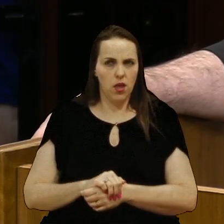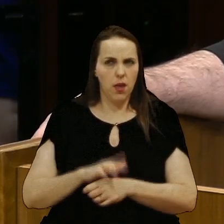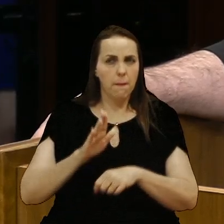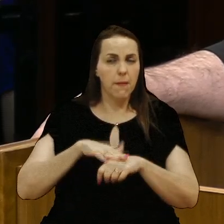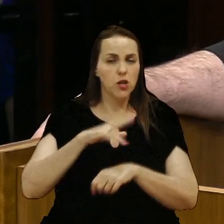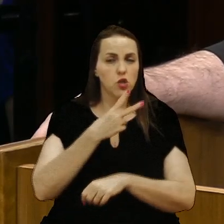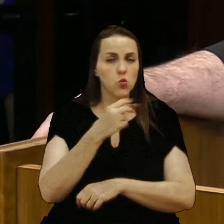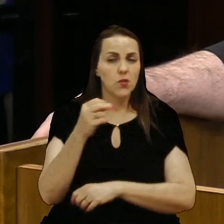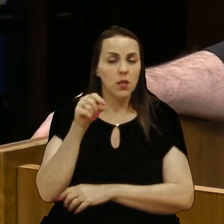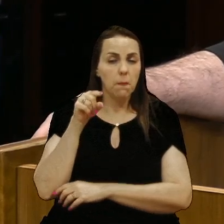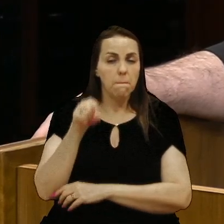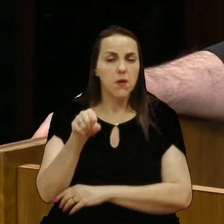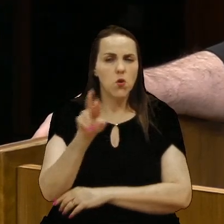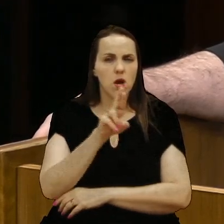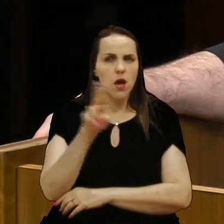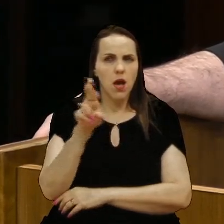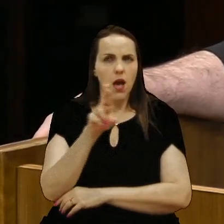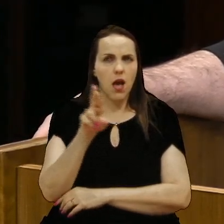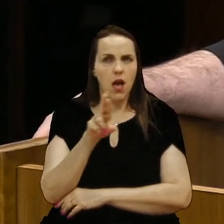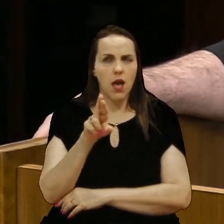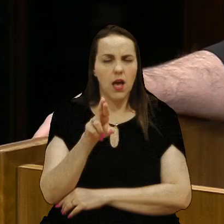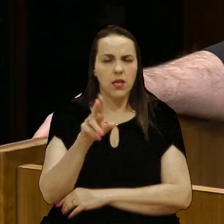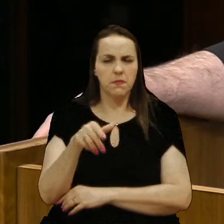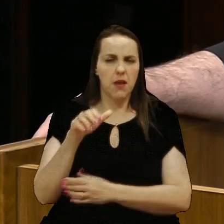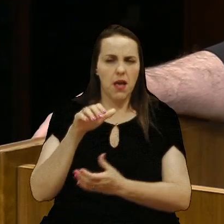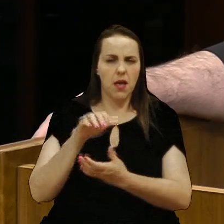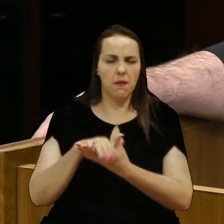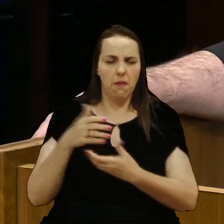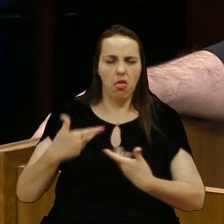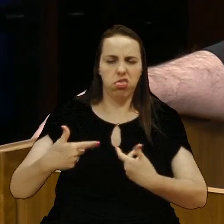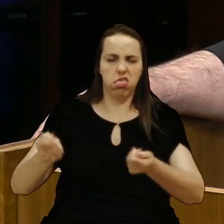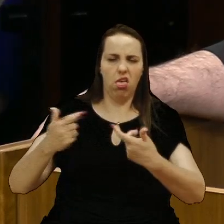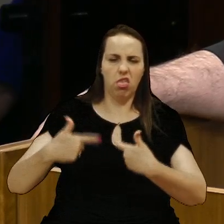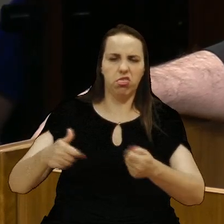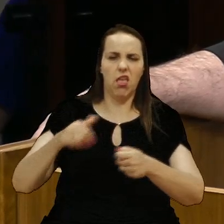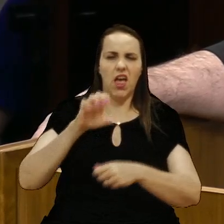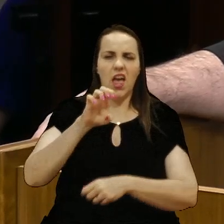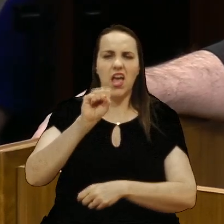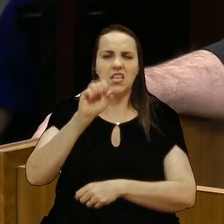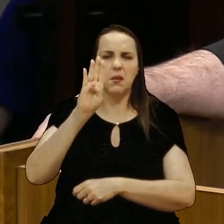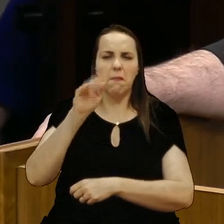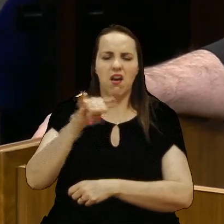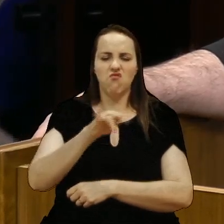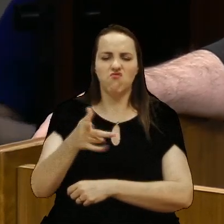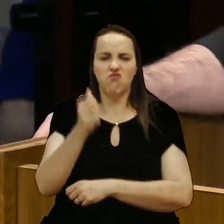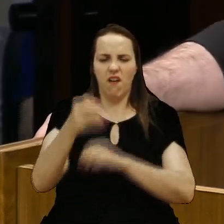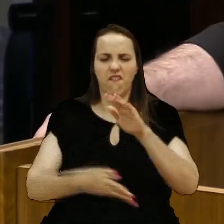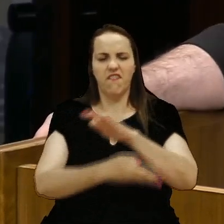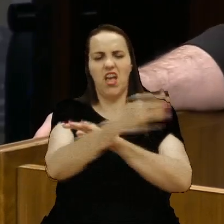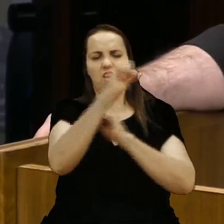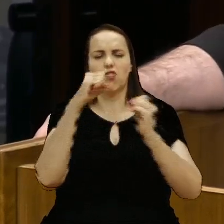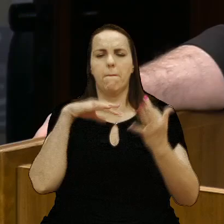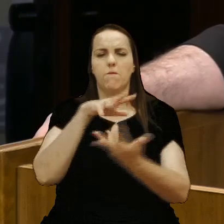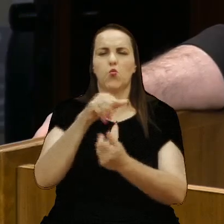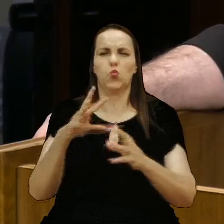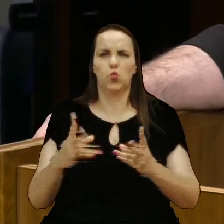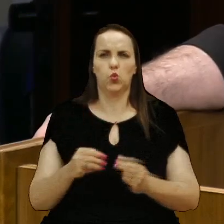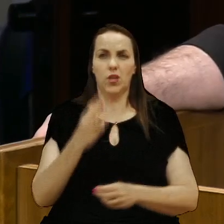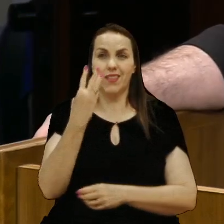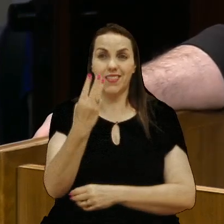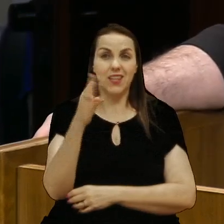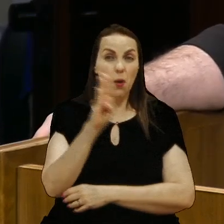mil reais para a esbanja viajar pelo mundo. Mais de 3 bilhões